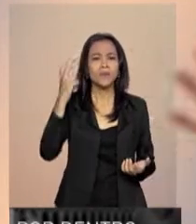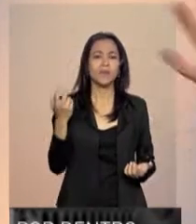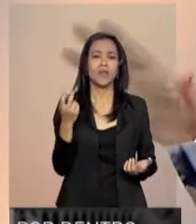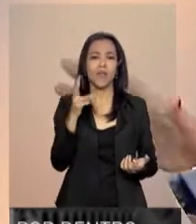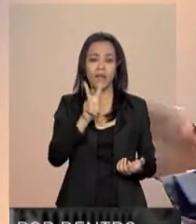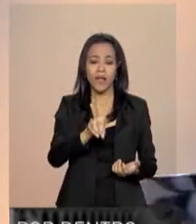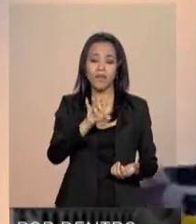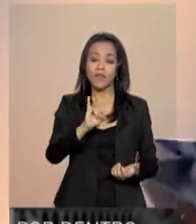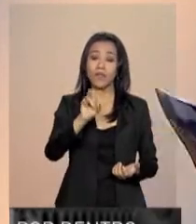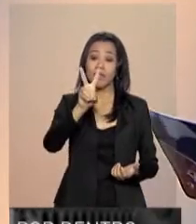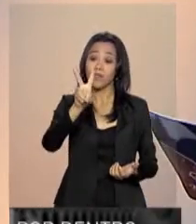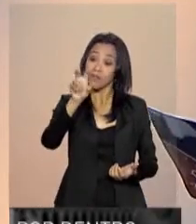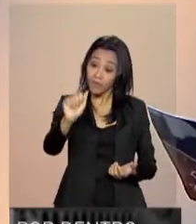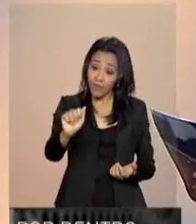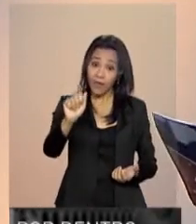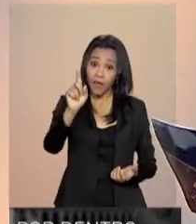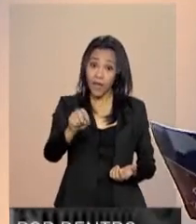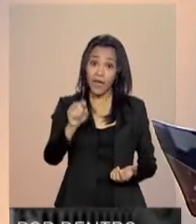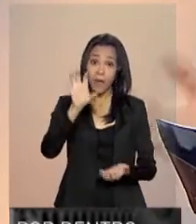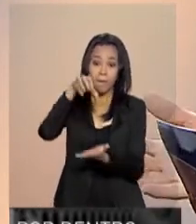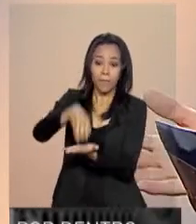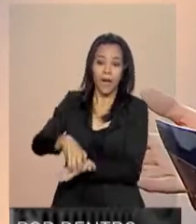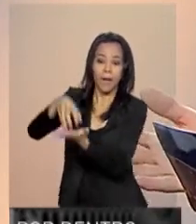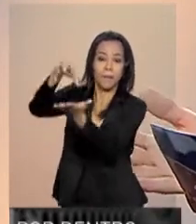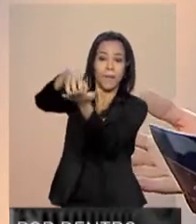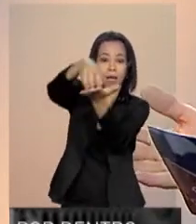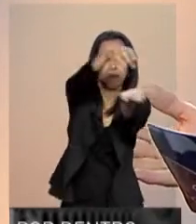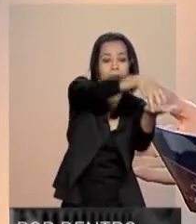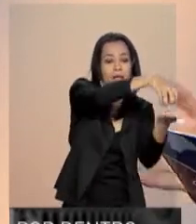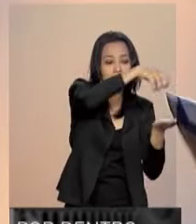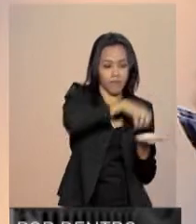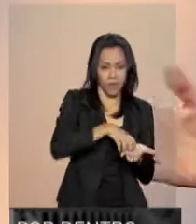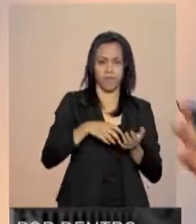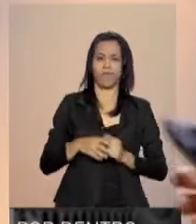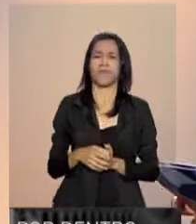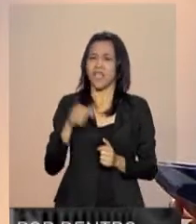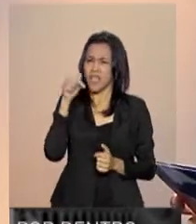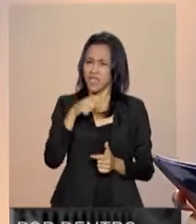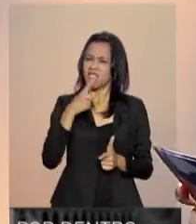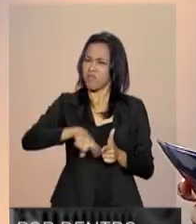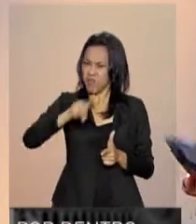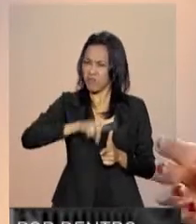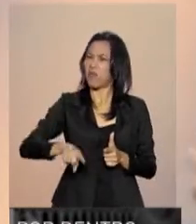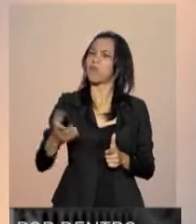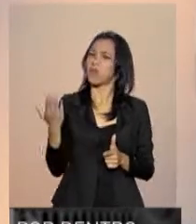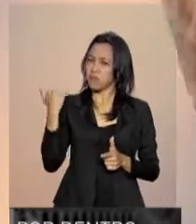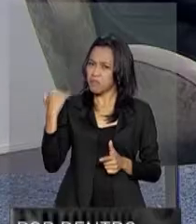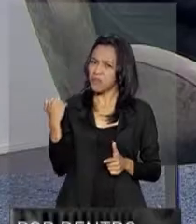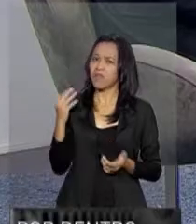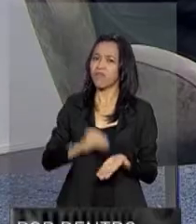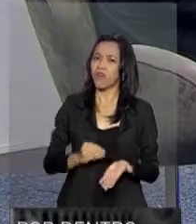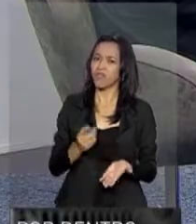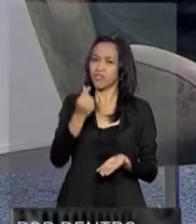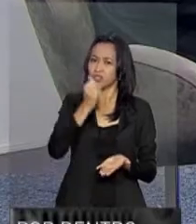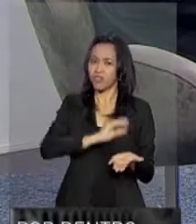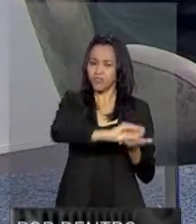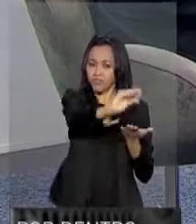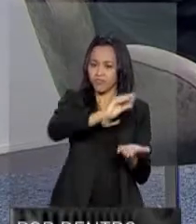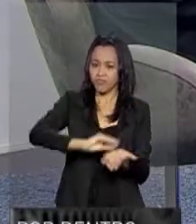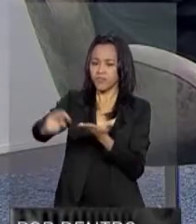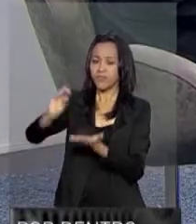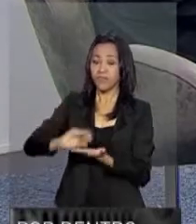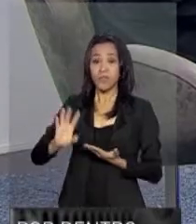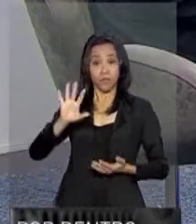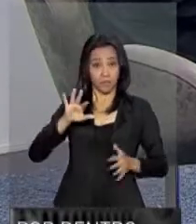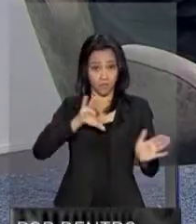cultura viva é aquele dos pontos de cultura né o programa enfrentou problemas em relação ao repasse de recursos é com o show é quando assumiu